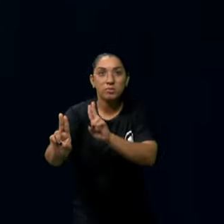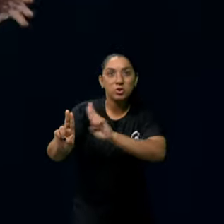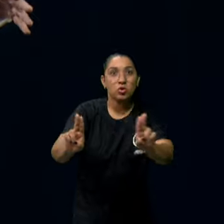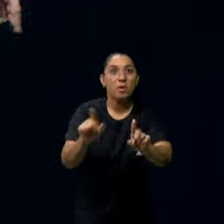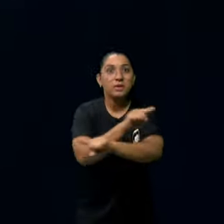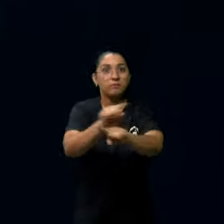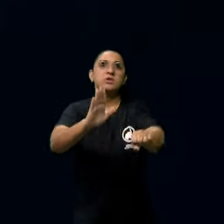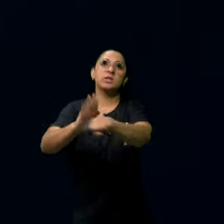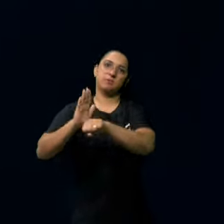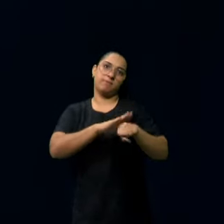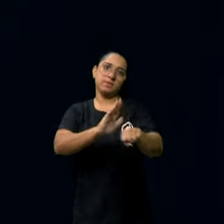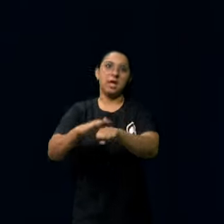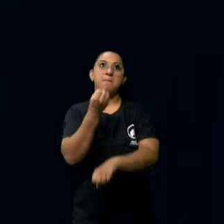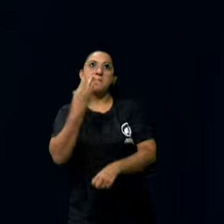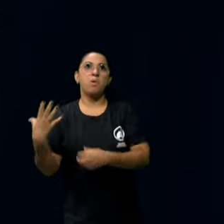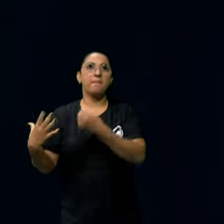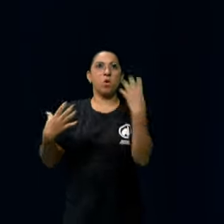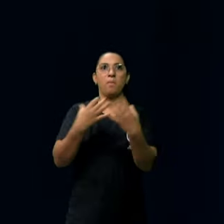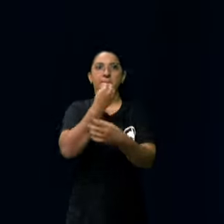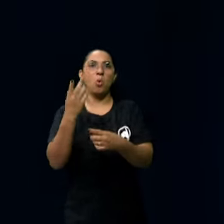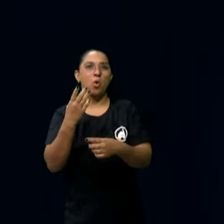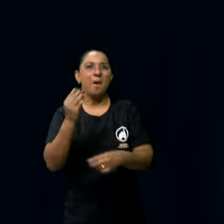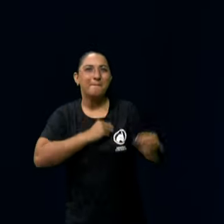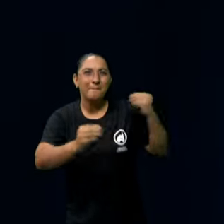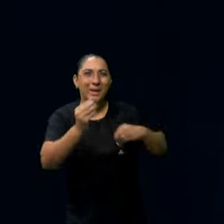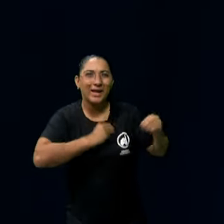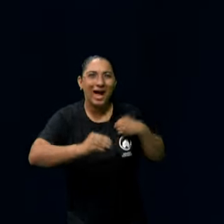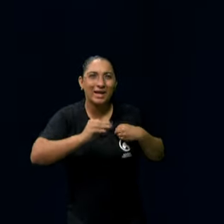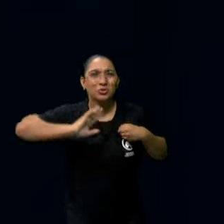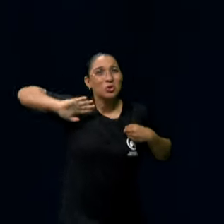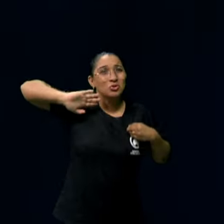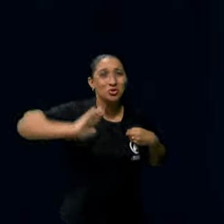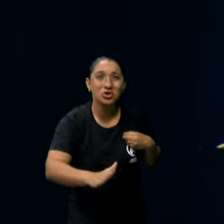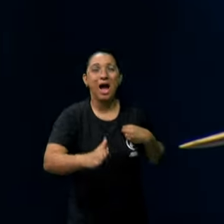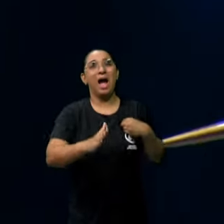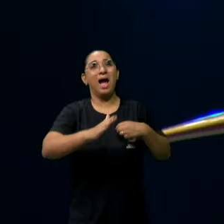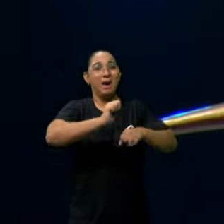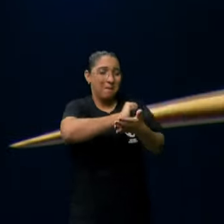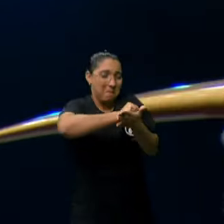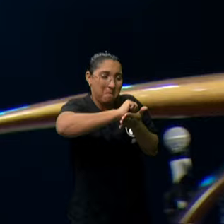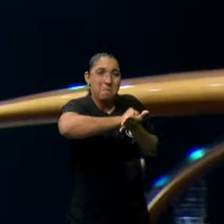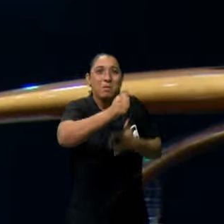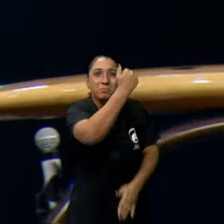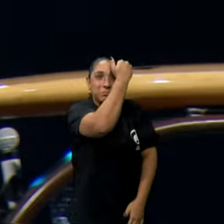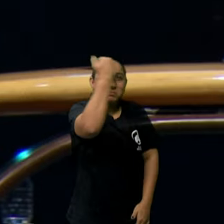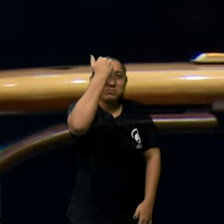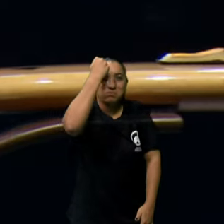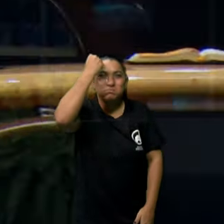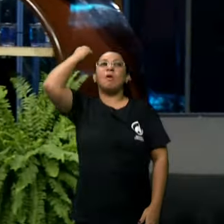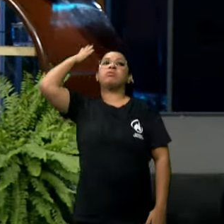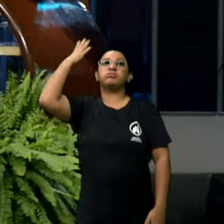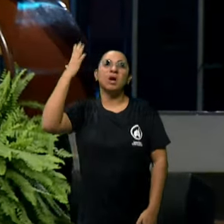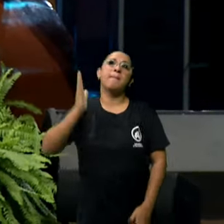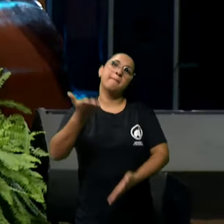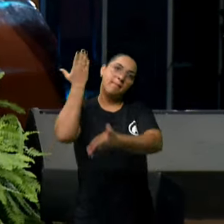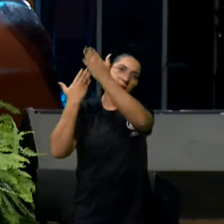fizeram nada ruim porque o ruim já foi pagado com sangue não há memória do pecado nesse livro